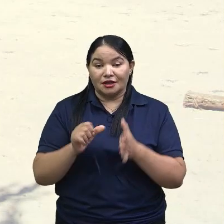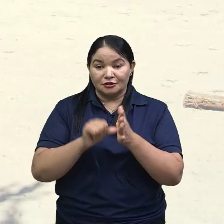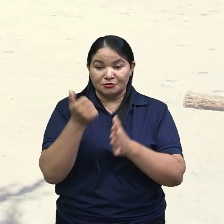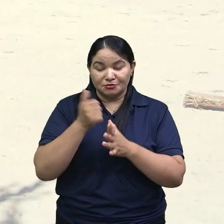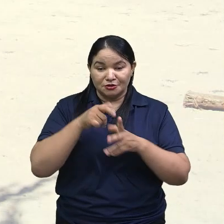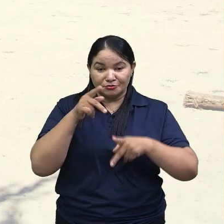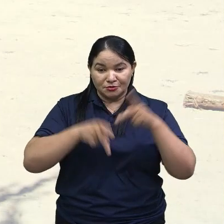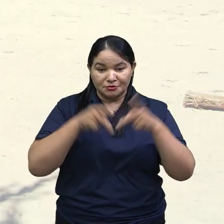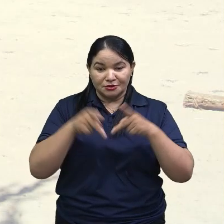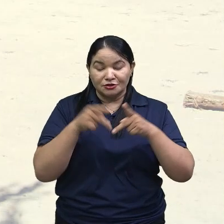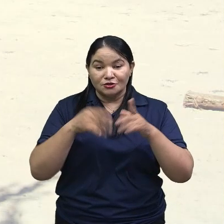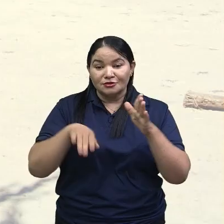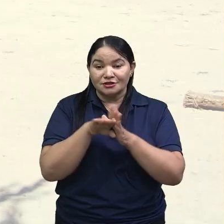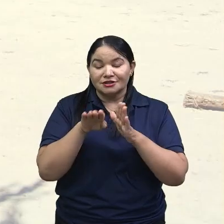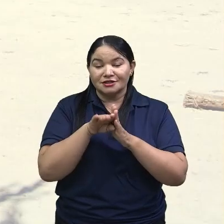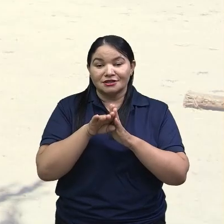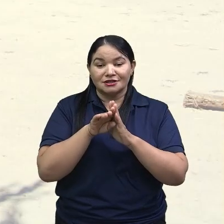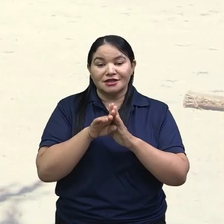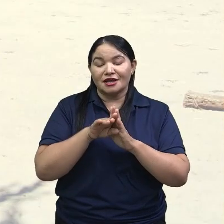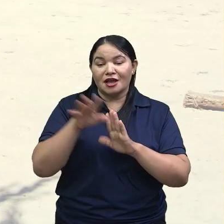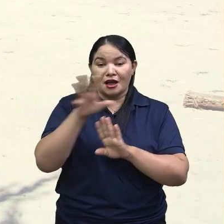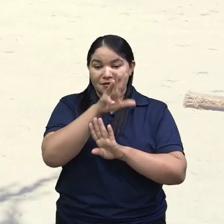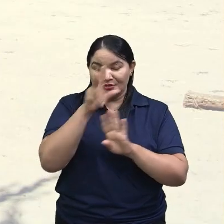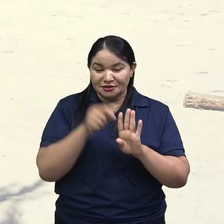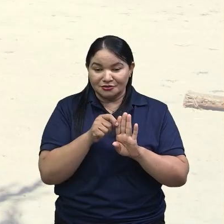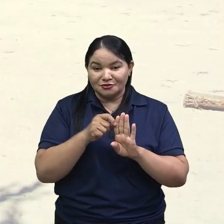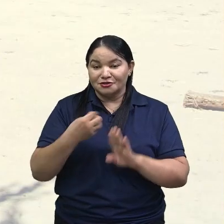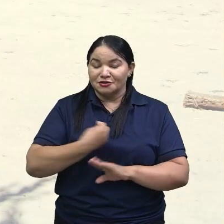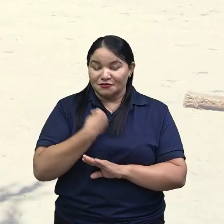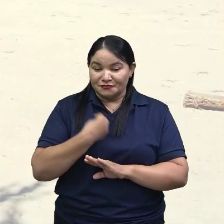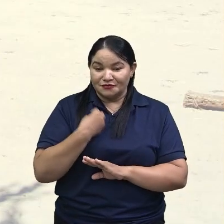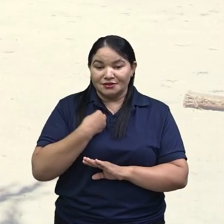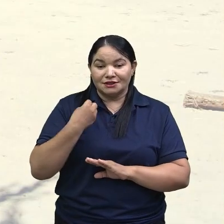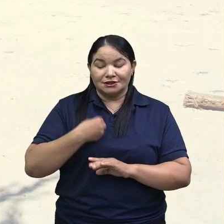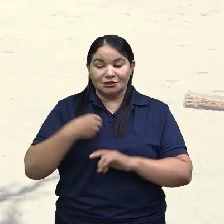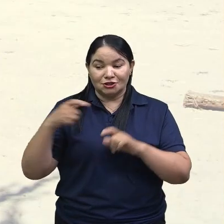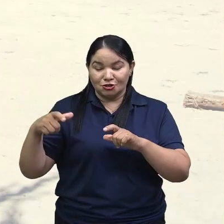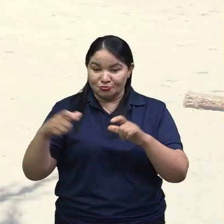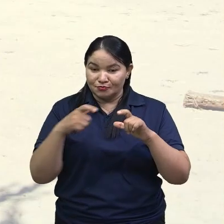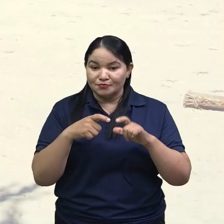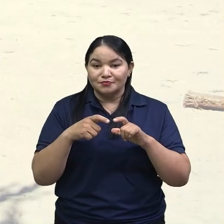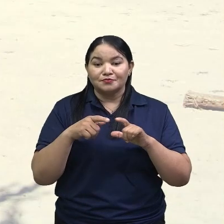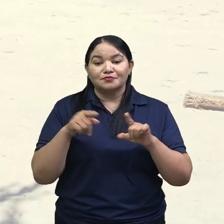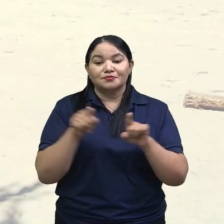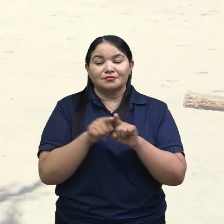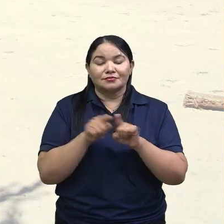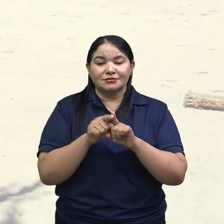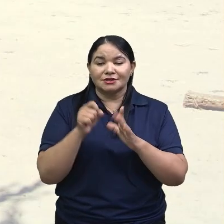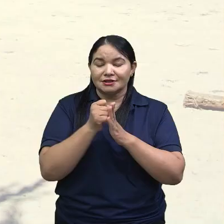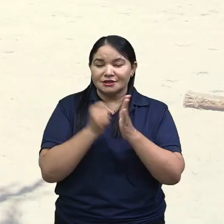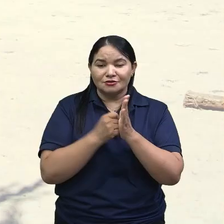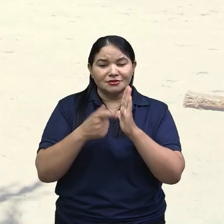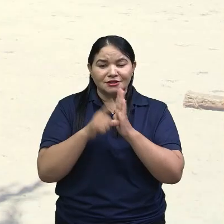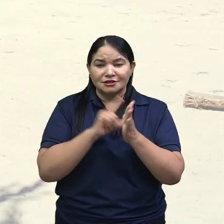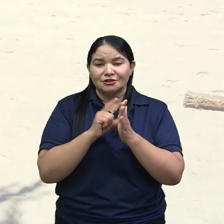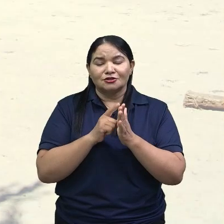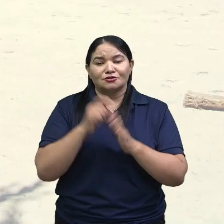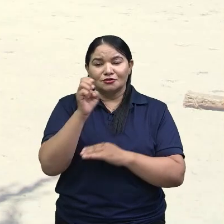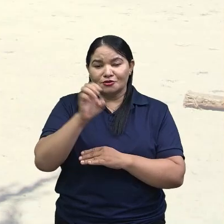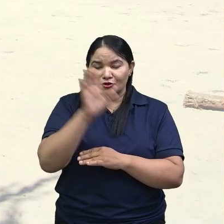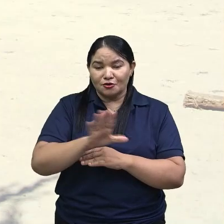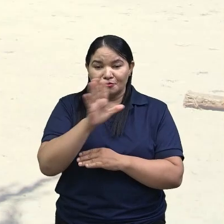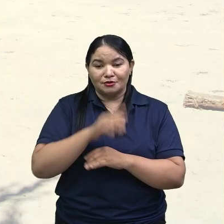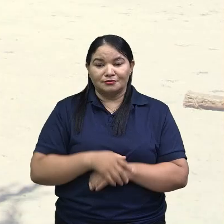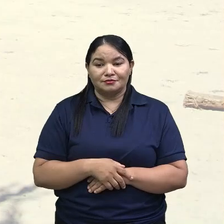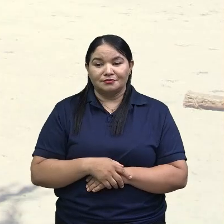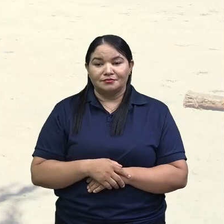vai chegar à Amazônia, que vai habitar a Amazônia muitos séculos antes dos europeus. E